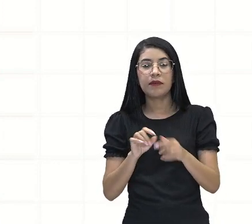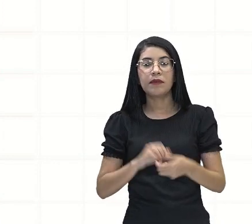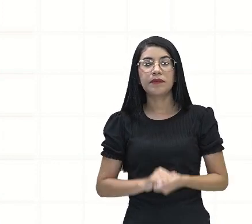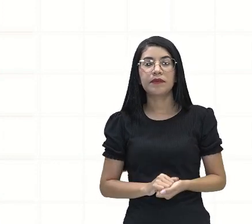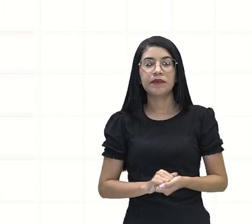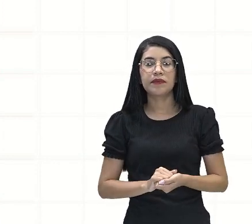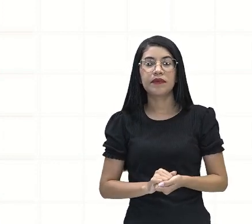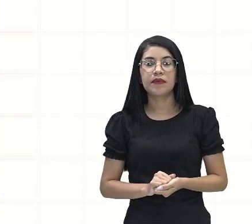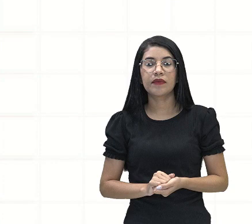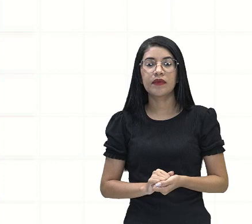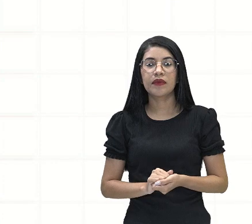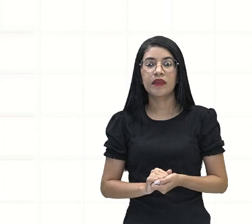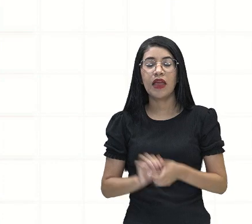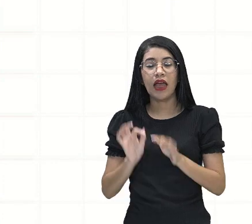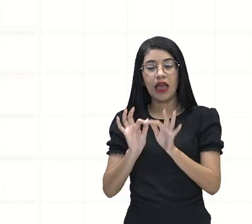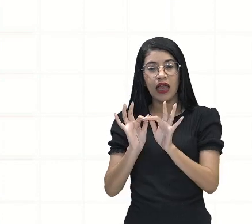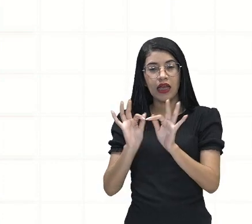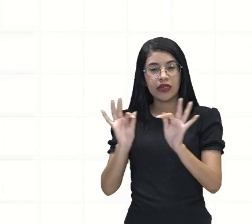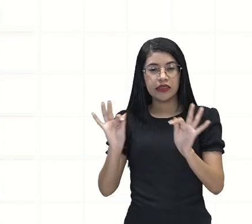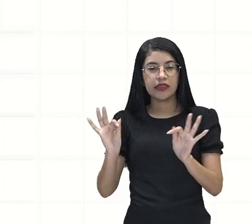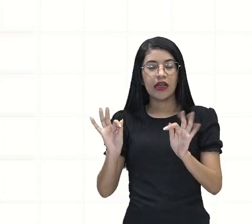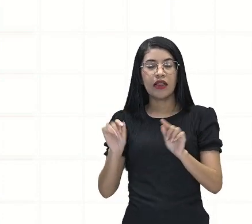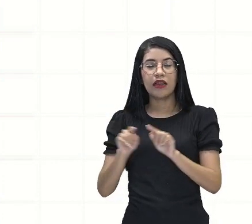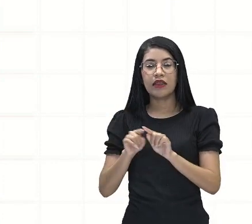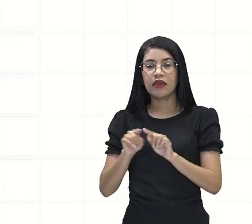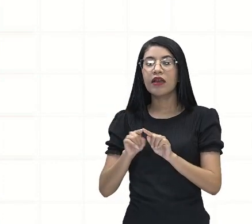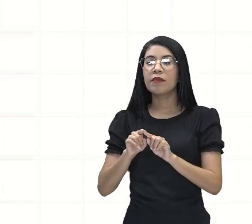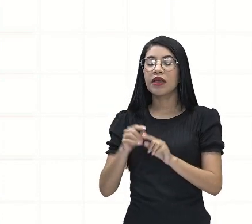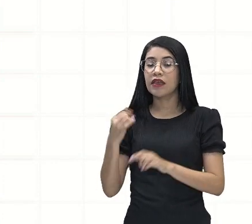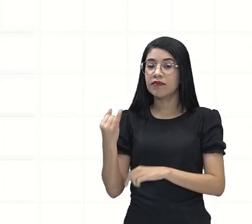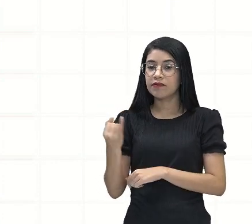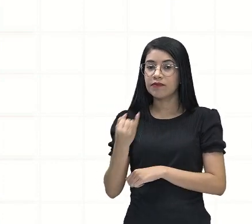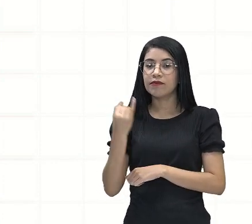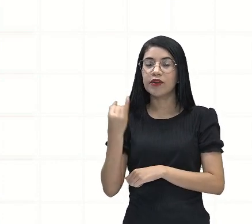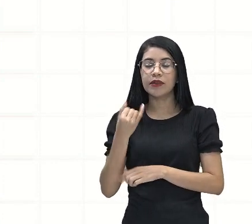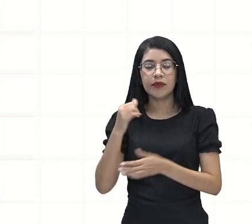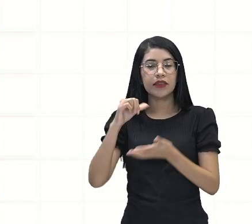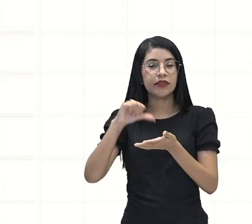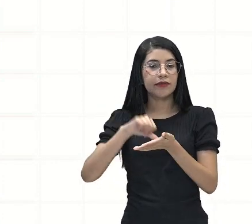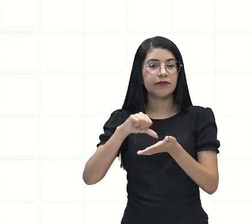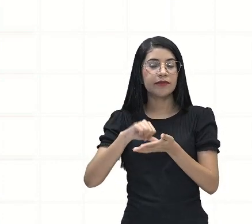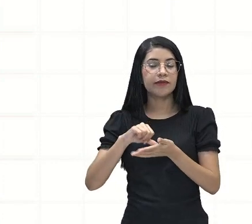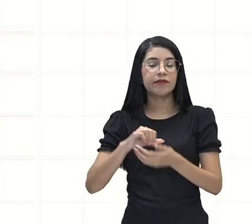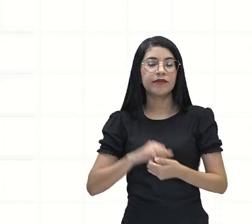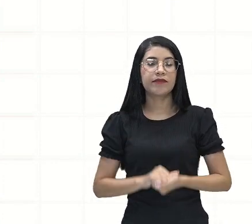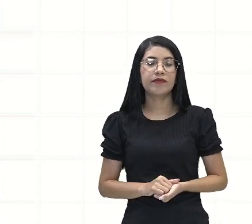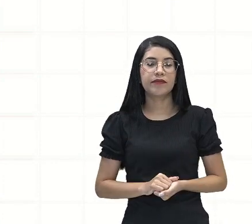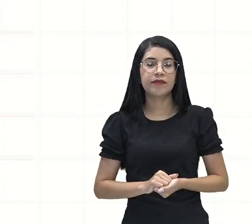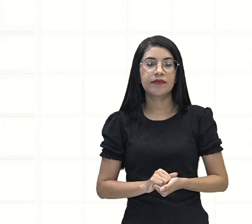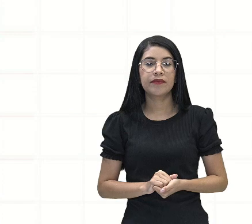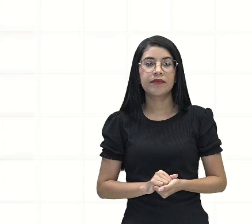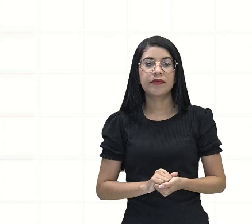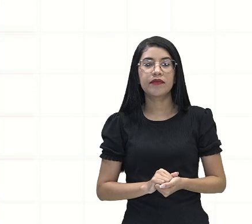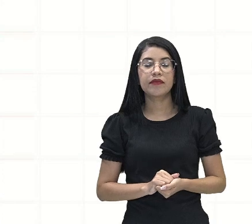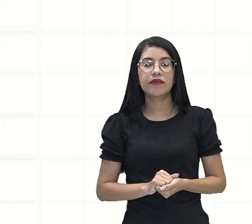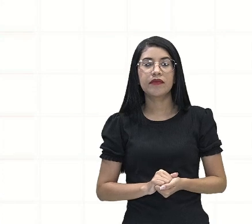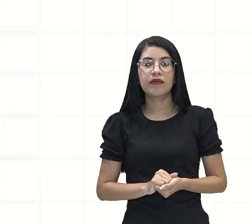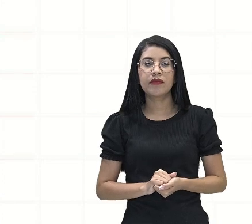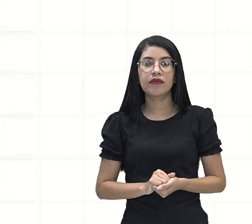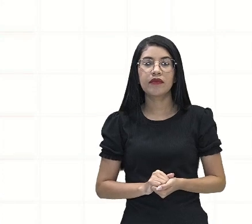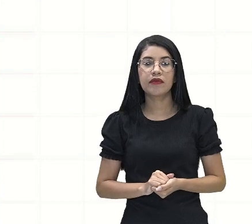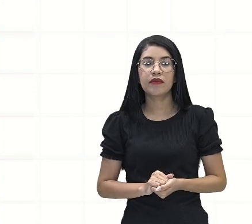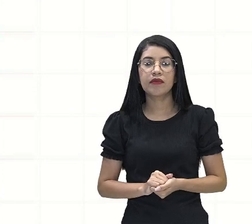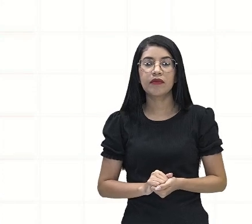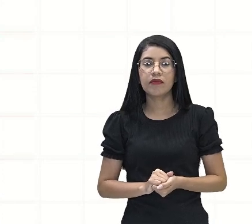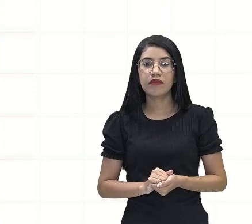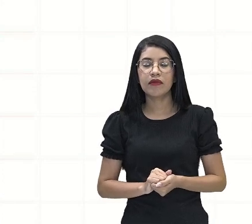né a escala do mapa também que é um elemento importante do mapa certo e aí a gente vai ver também